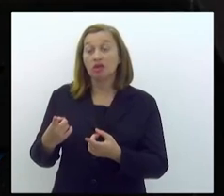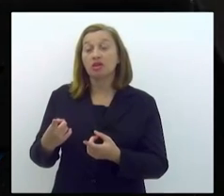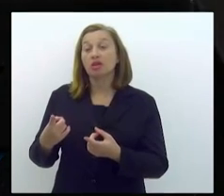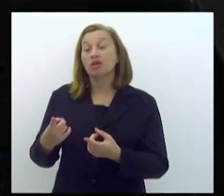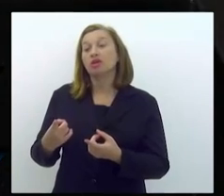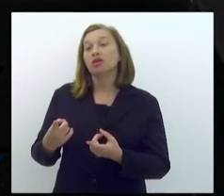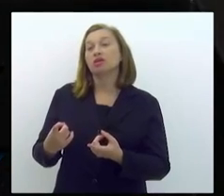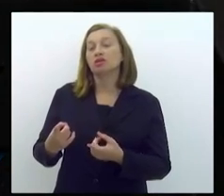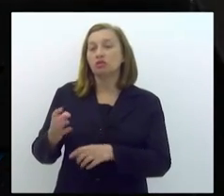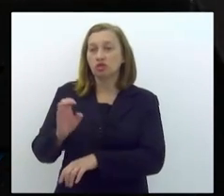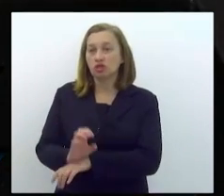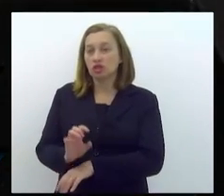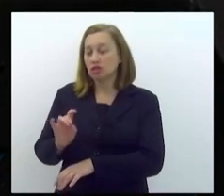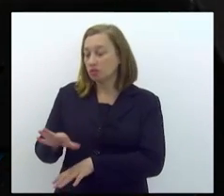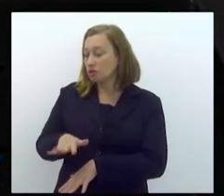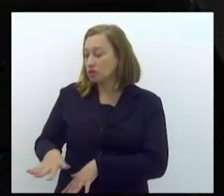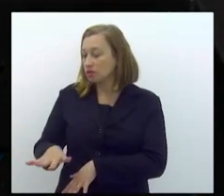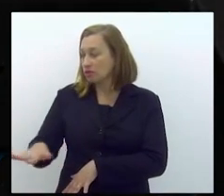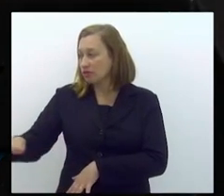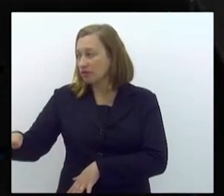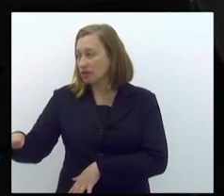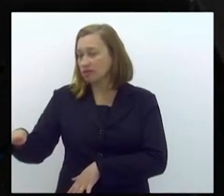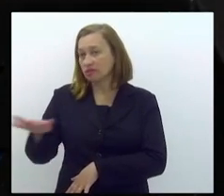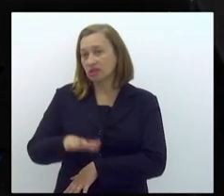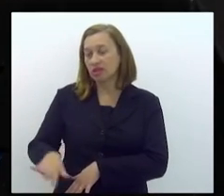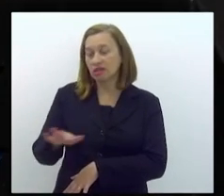são crianças negras da Periferia